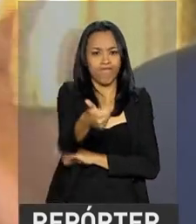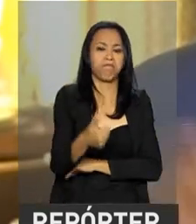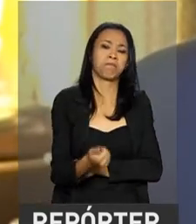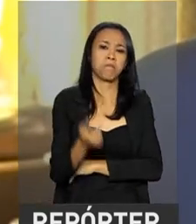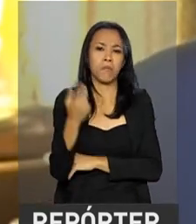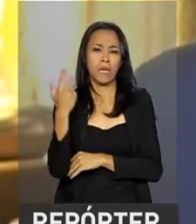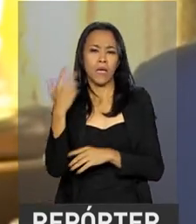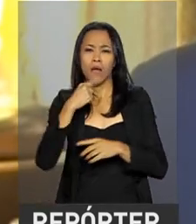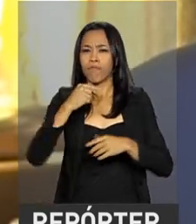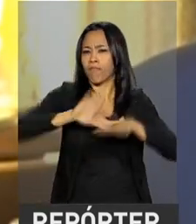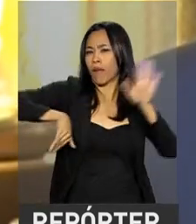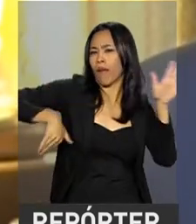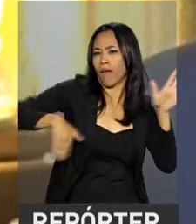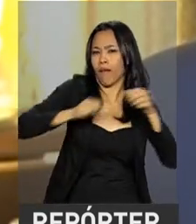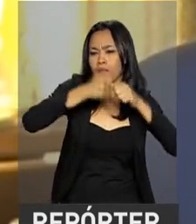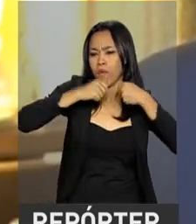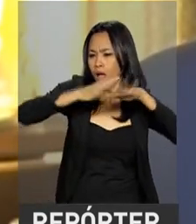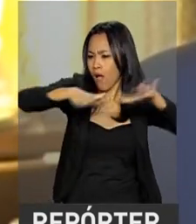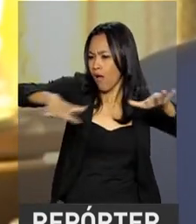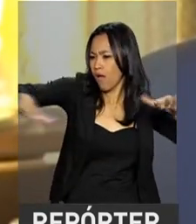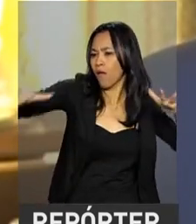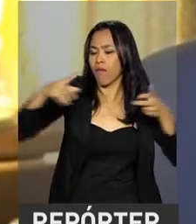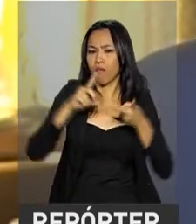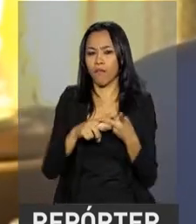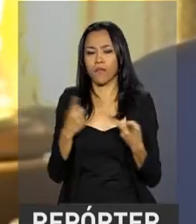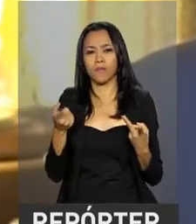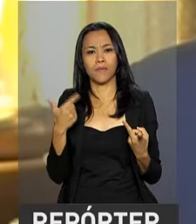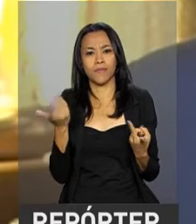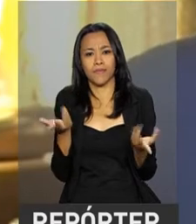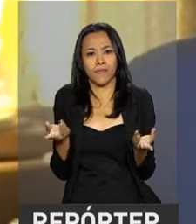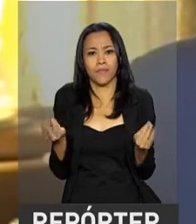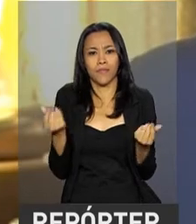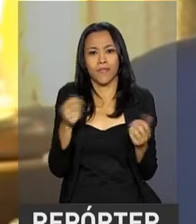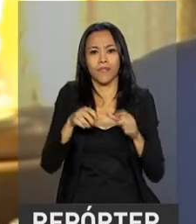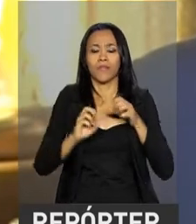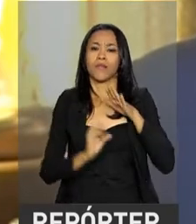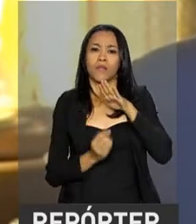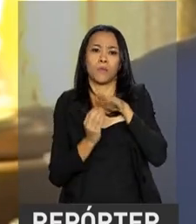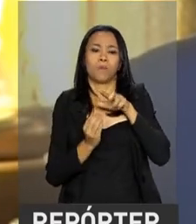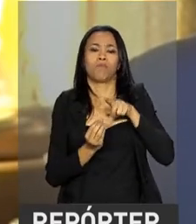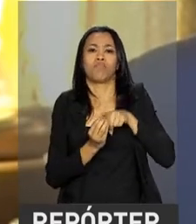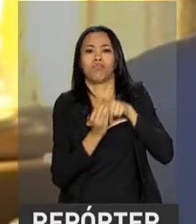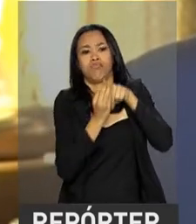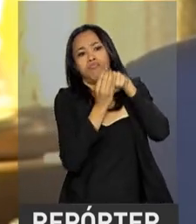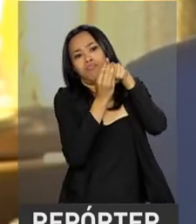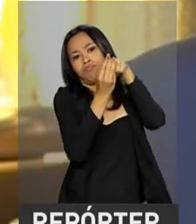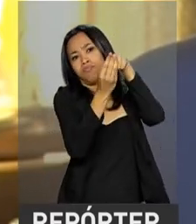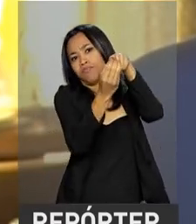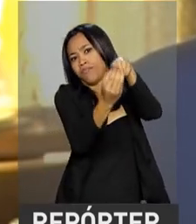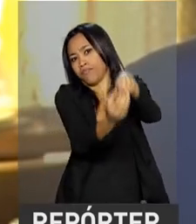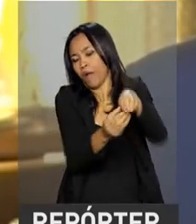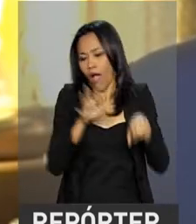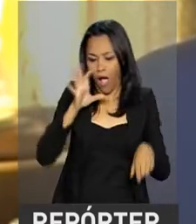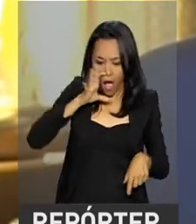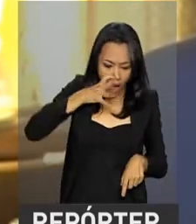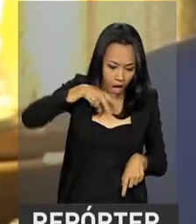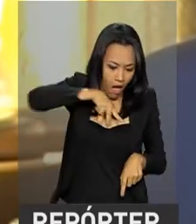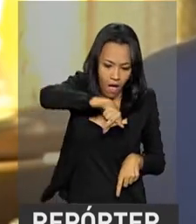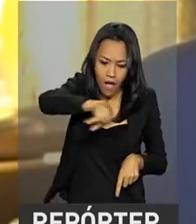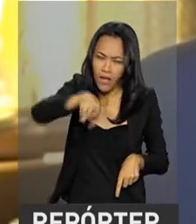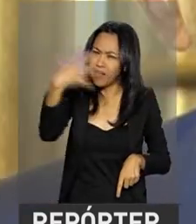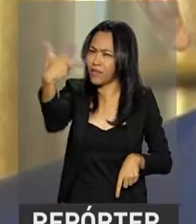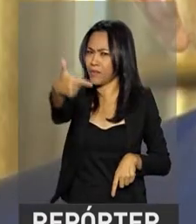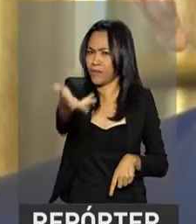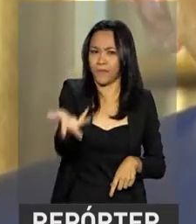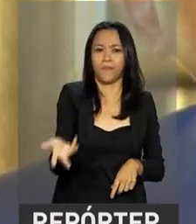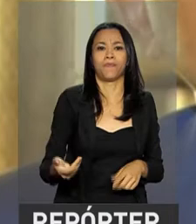Nossas praias, nossos monumentos, nossos... Corcovado, Pão de Açúcar, tudo isso eles ficam encantados, que realmente são muito